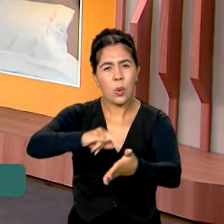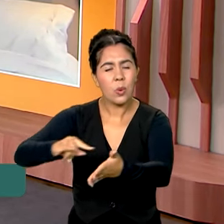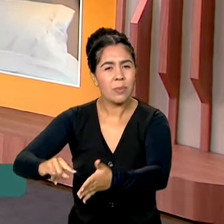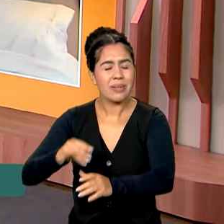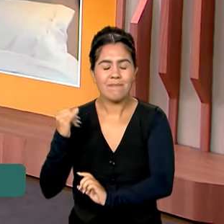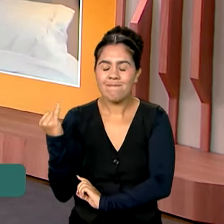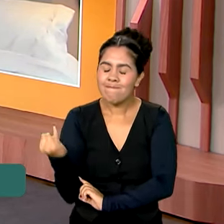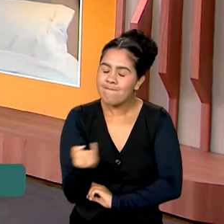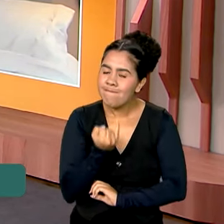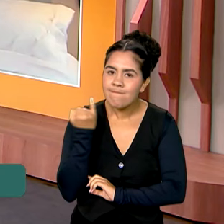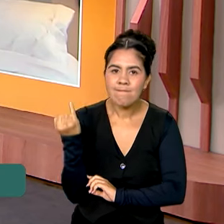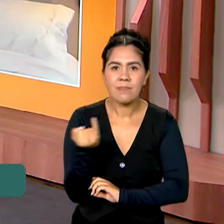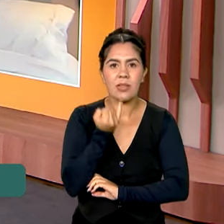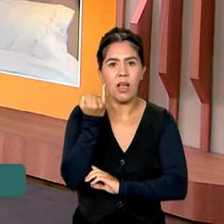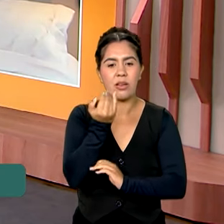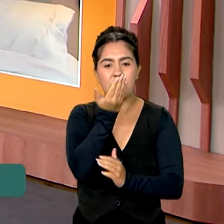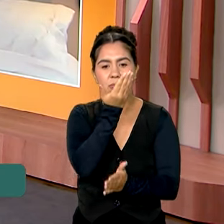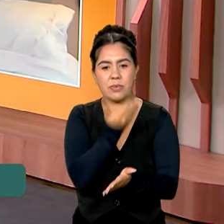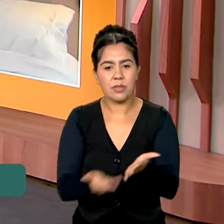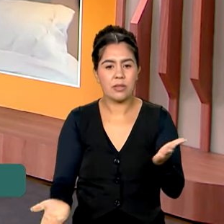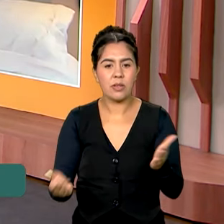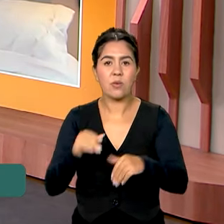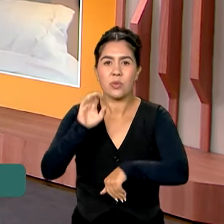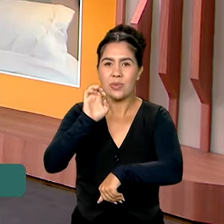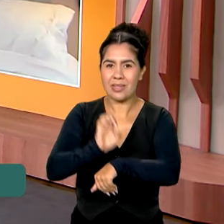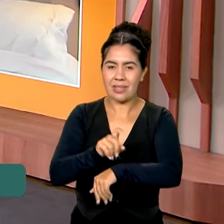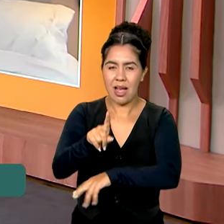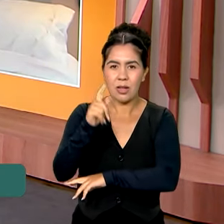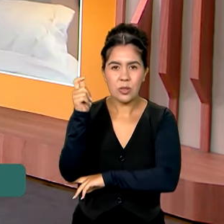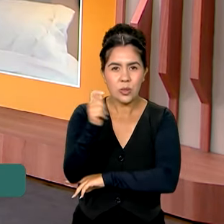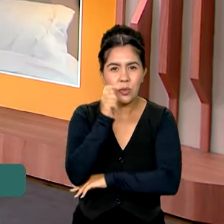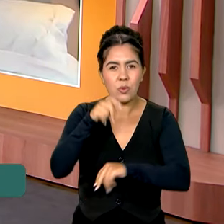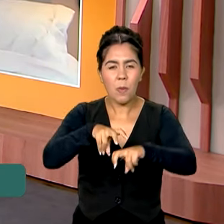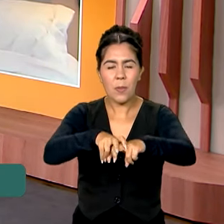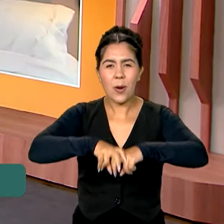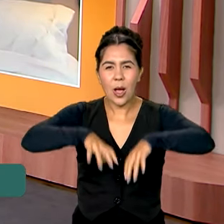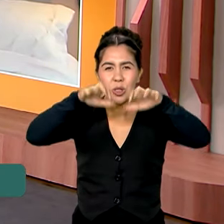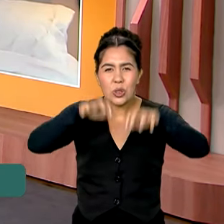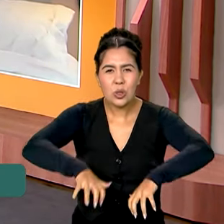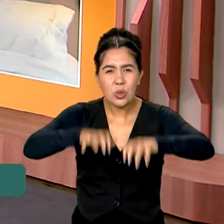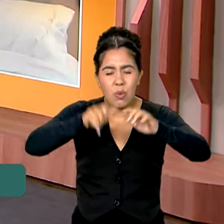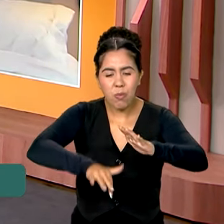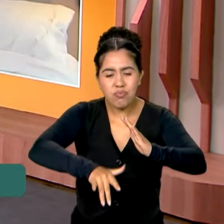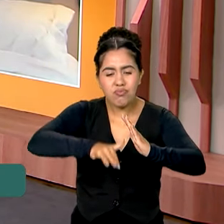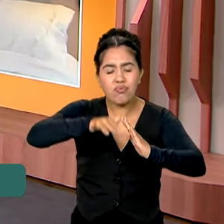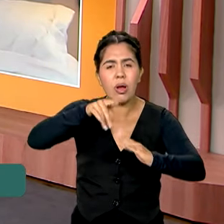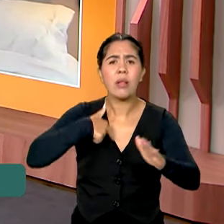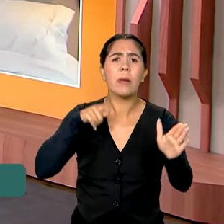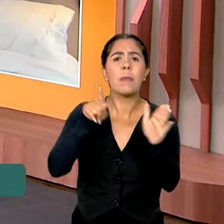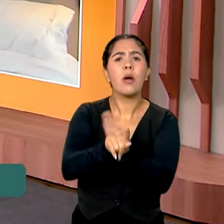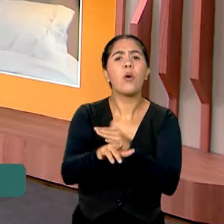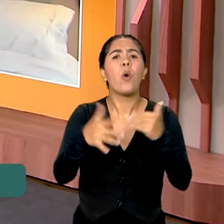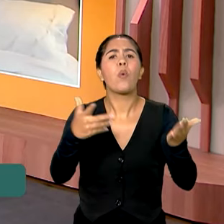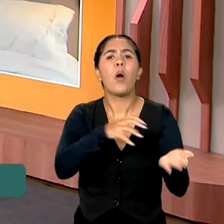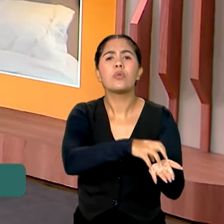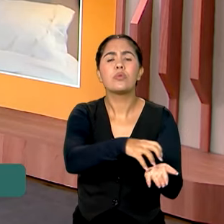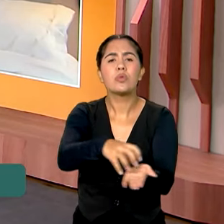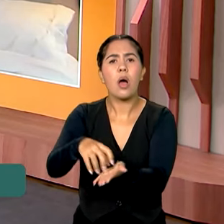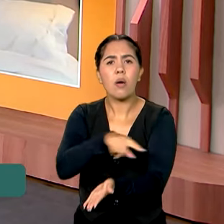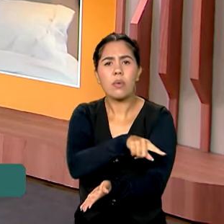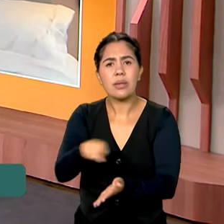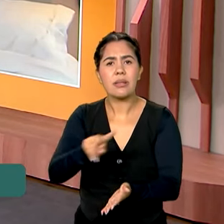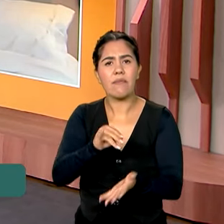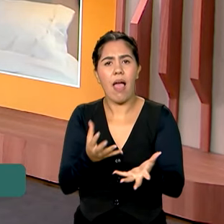importantíssimos aí que foram perdidos no Rio Grande do Sul. Quais são os órgãos e as instituições beneficiadas com esse recurso,